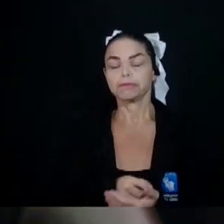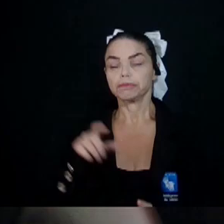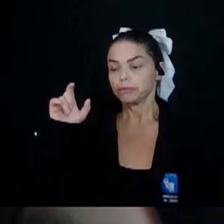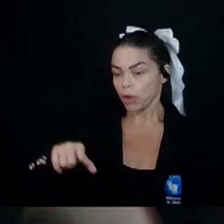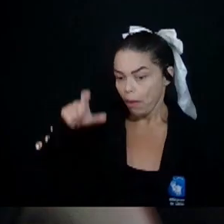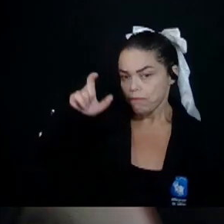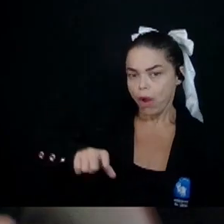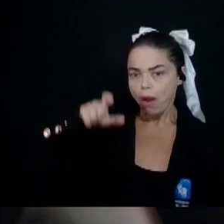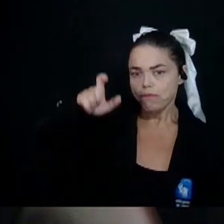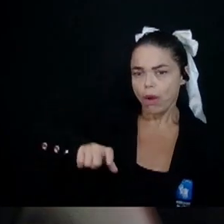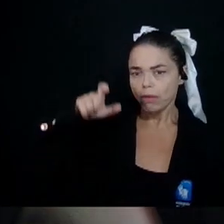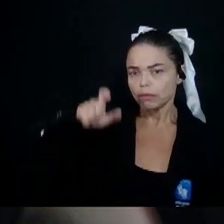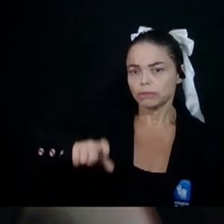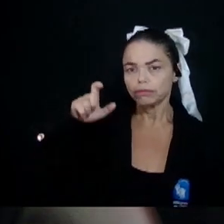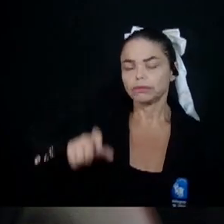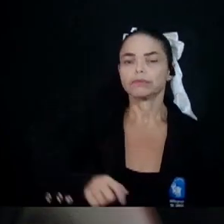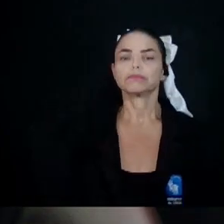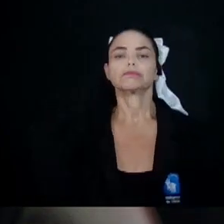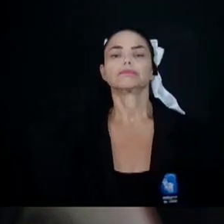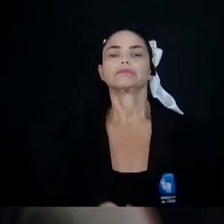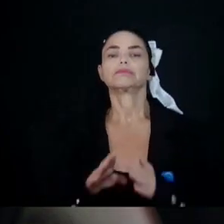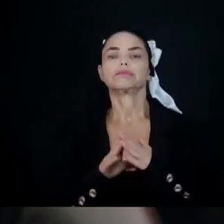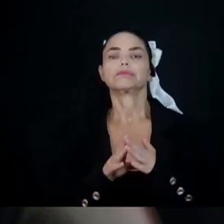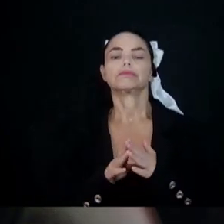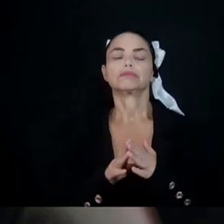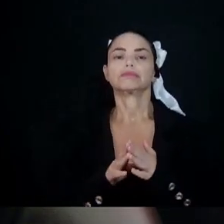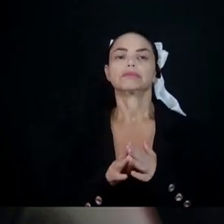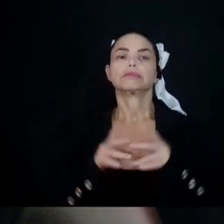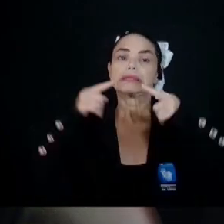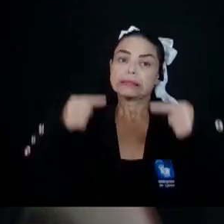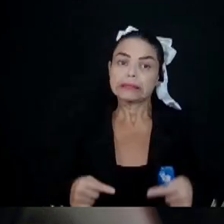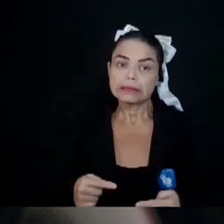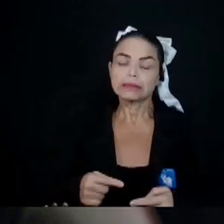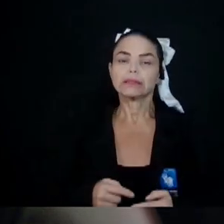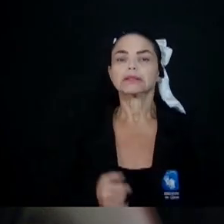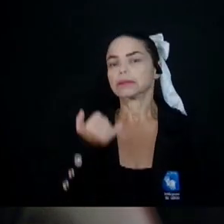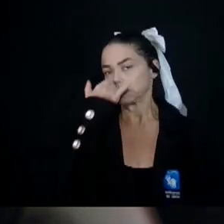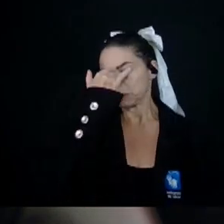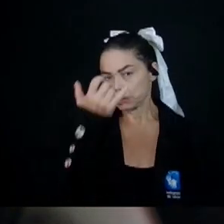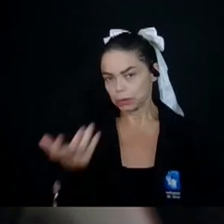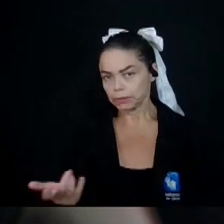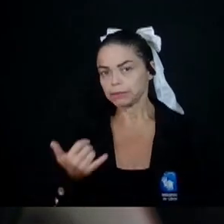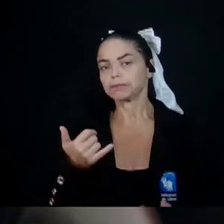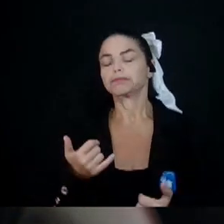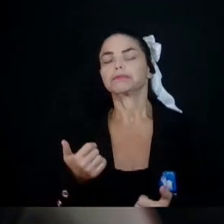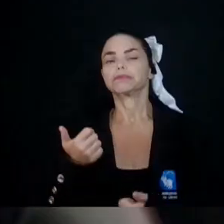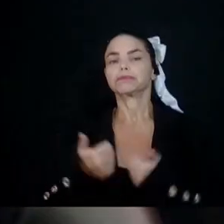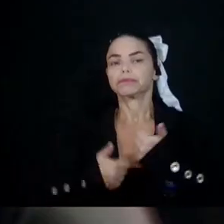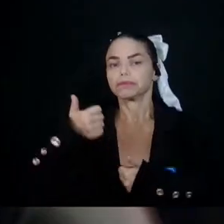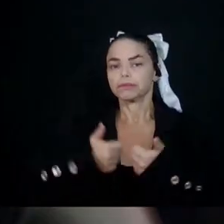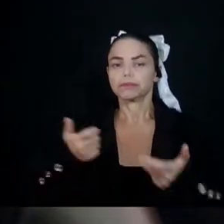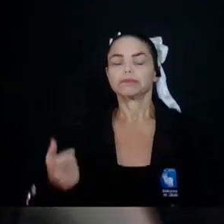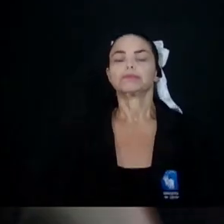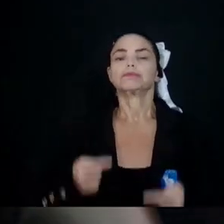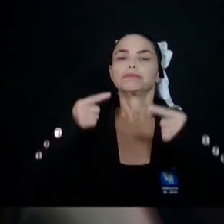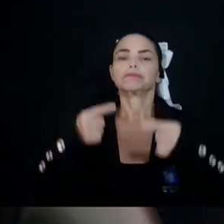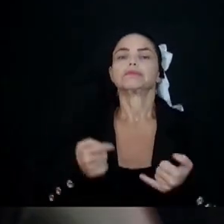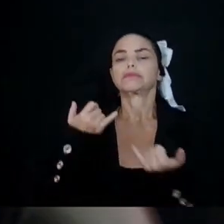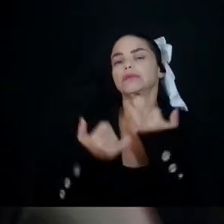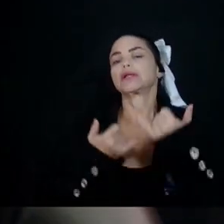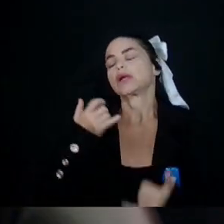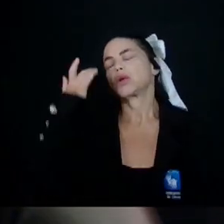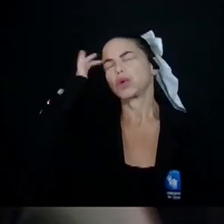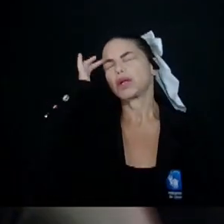realmente chegou até as casas de aposta, né? né? E aí, quando chega nesse ponto, é onde os